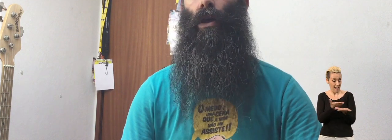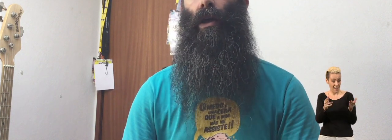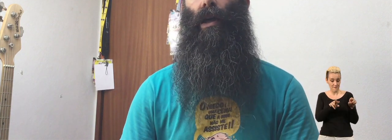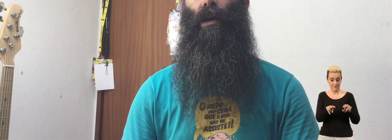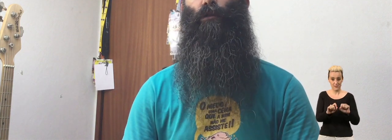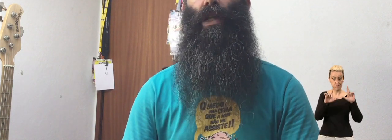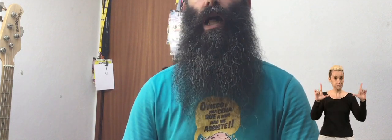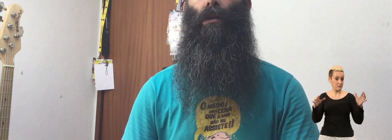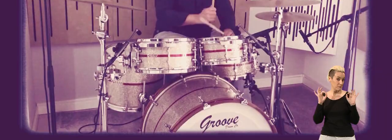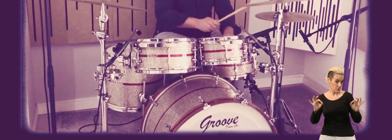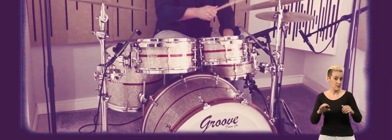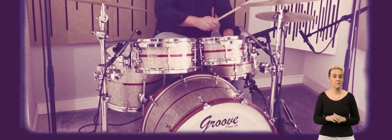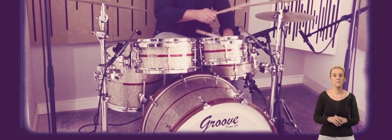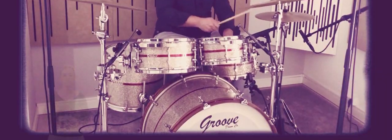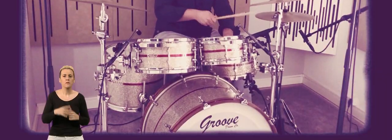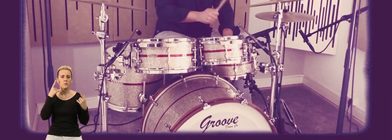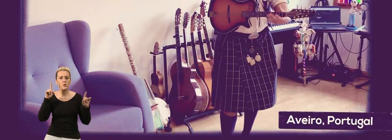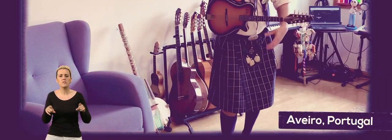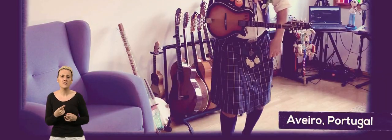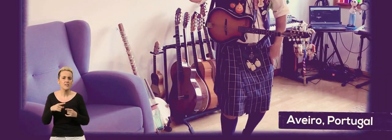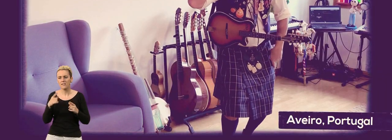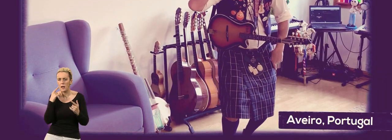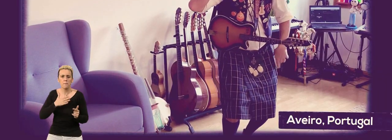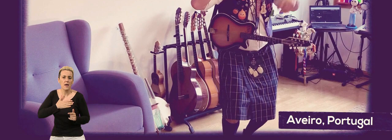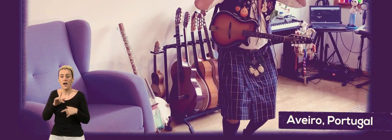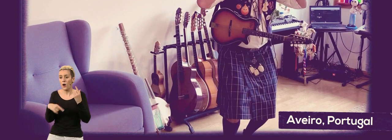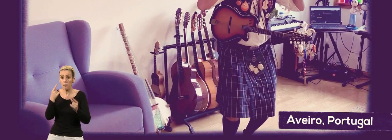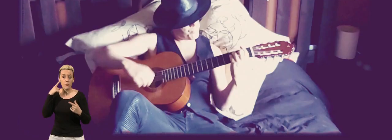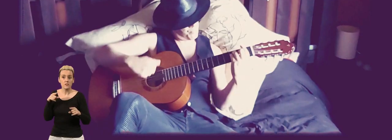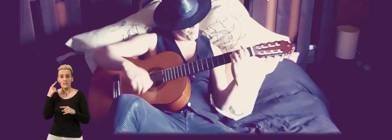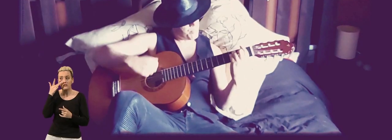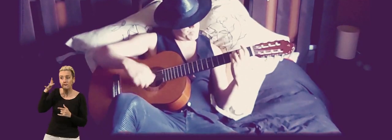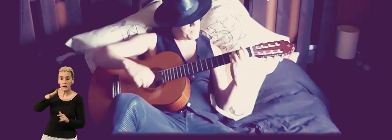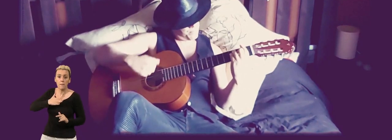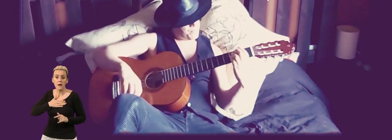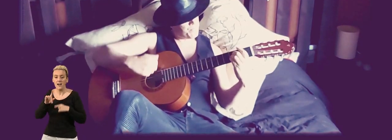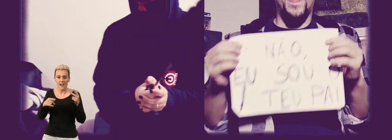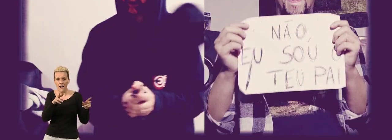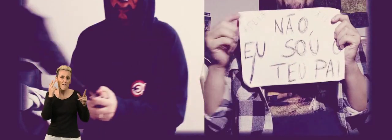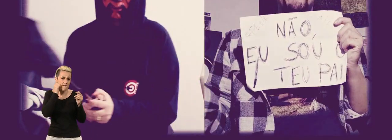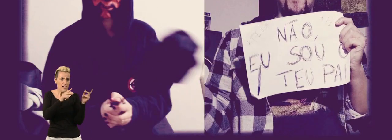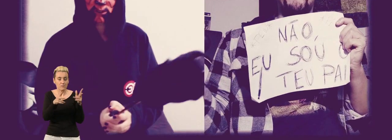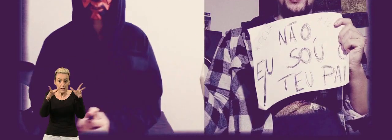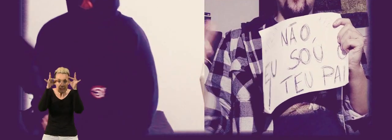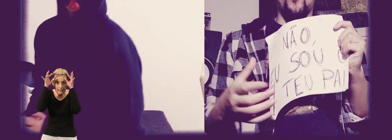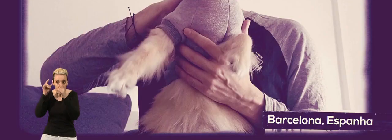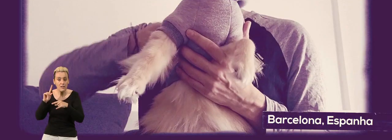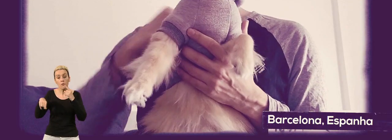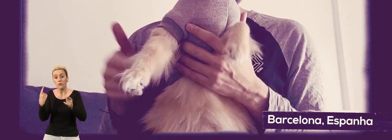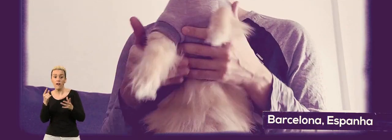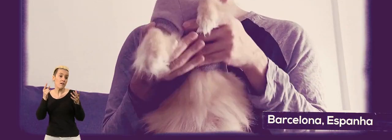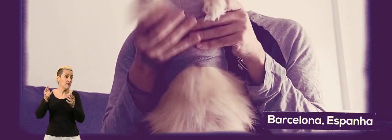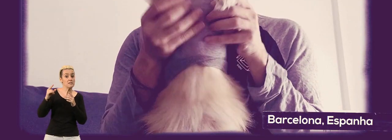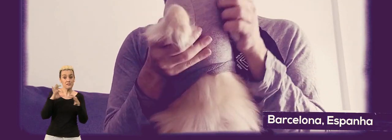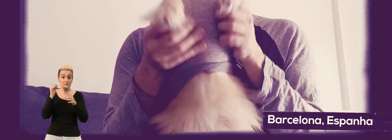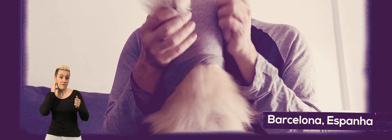resultado final. Há fãs de Sérgio Godinho, há gente que o curto adora. Uns decoram um padrinho, outros vêm Star Wars. No meio